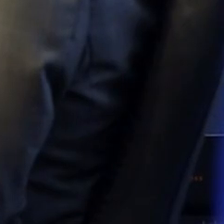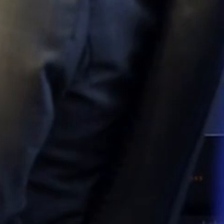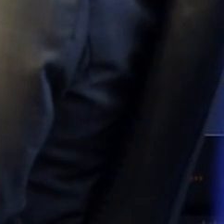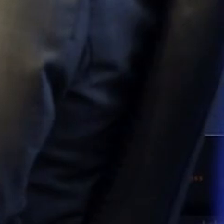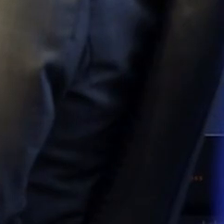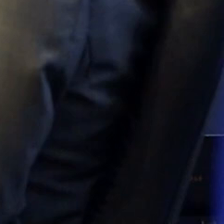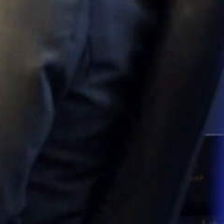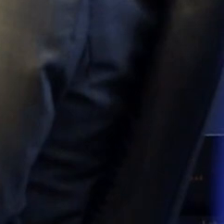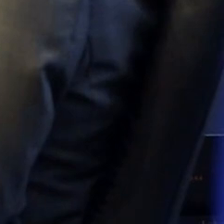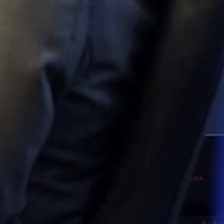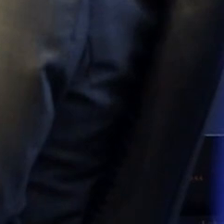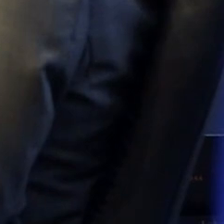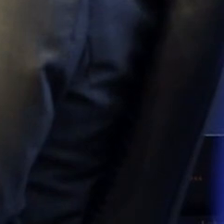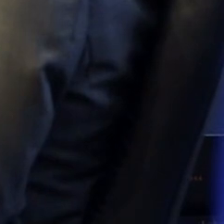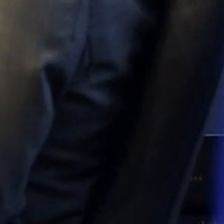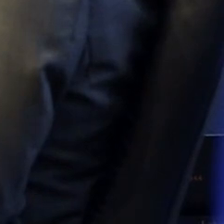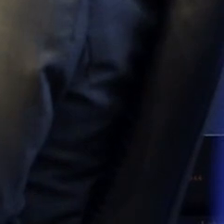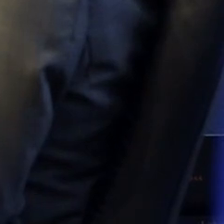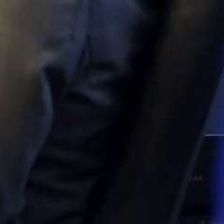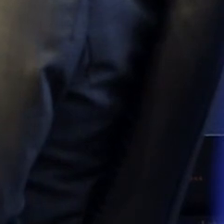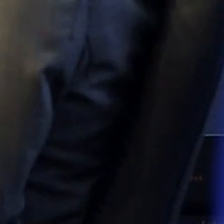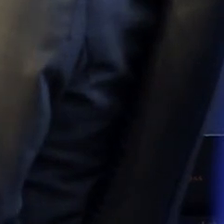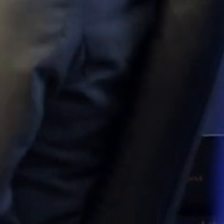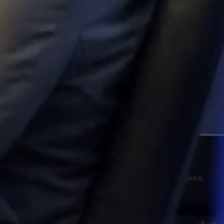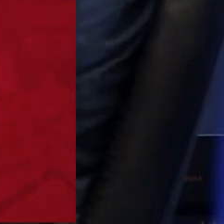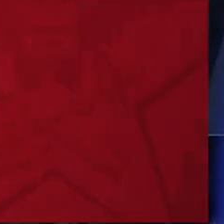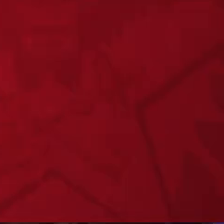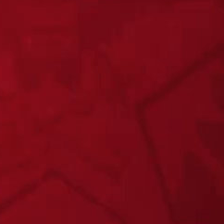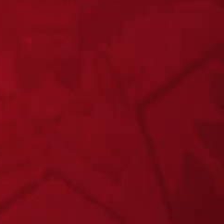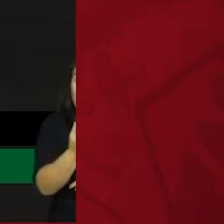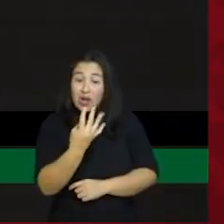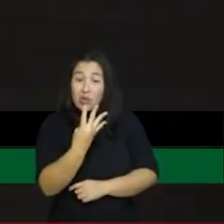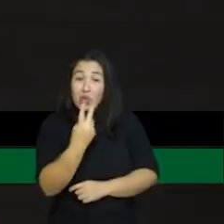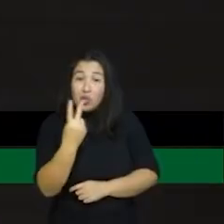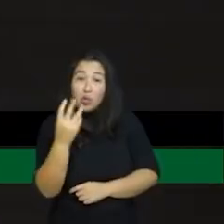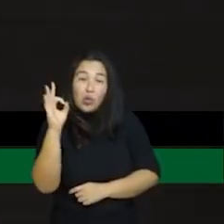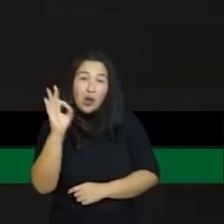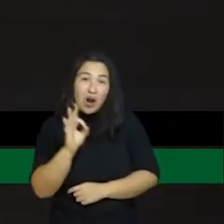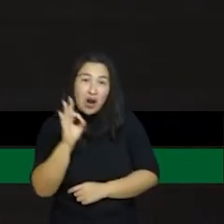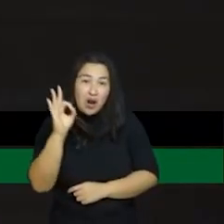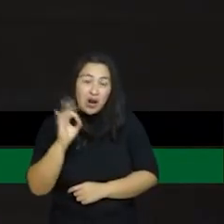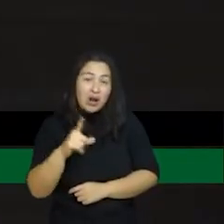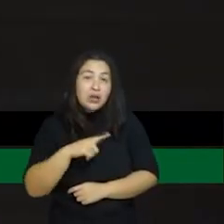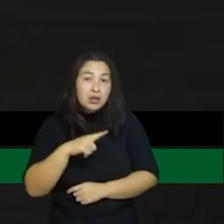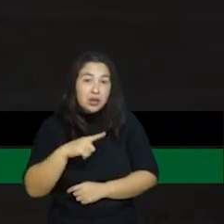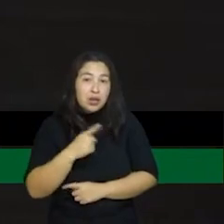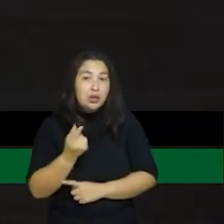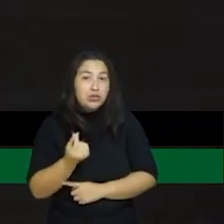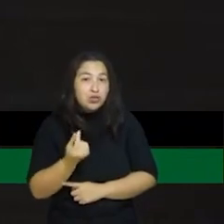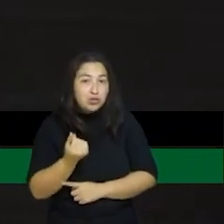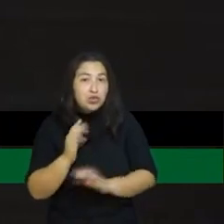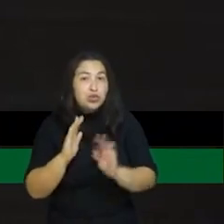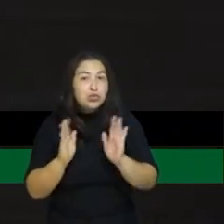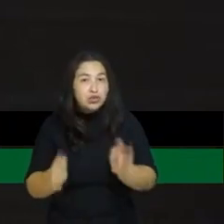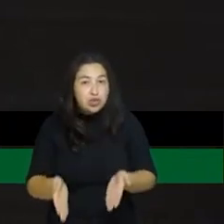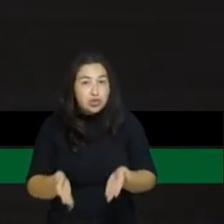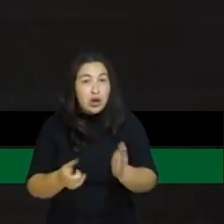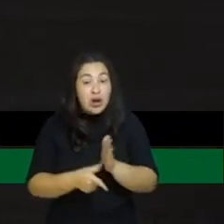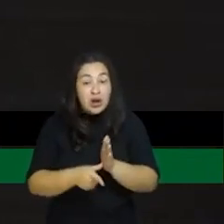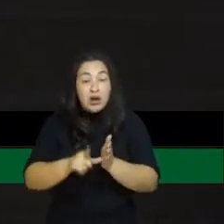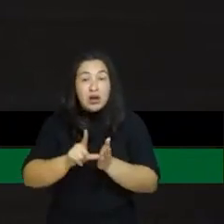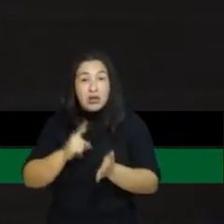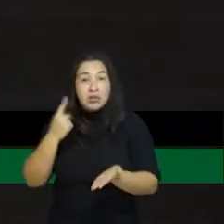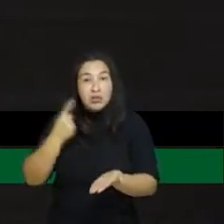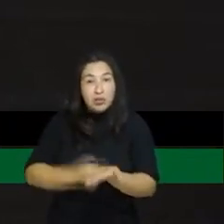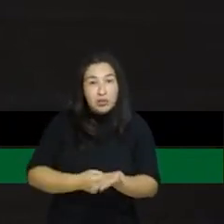do município para receberem a atenção do parlamento catarinense. Onde nós temos recursos já pré-definidos para